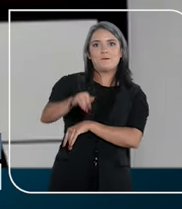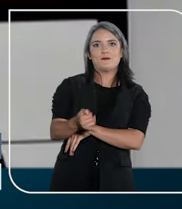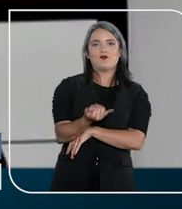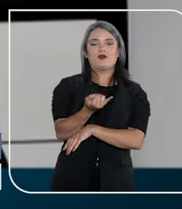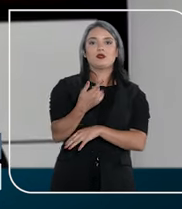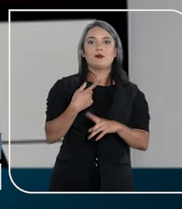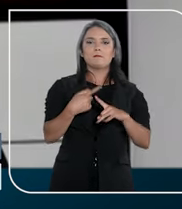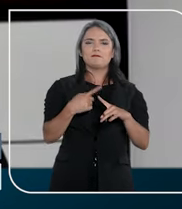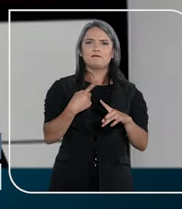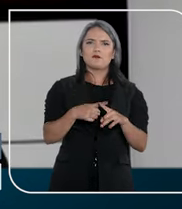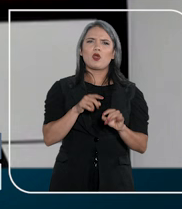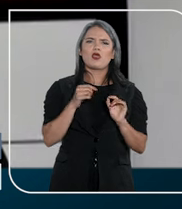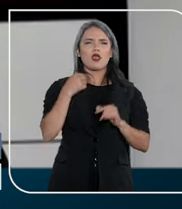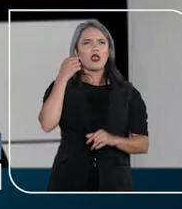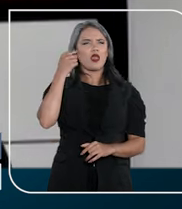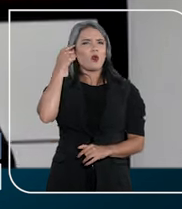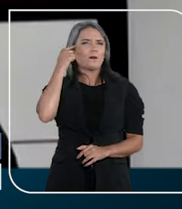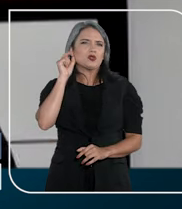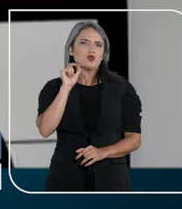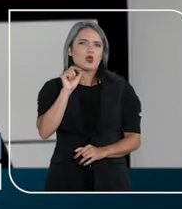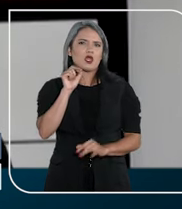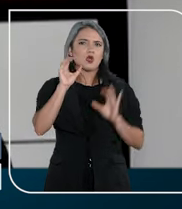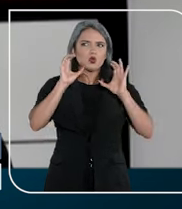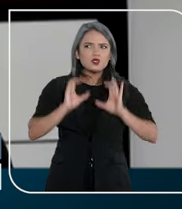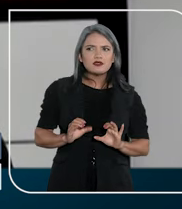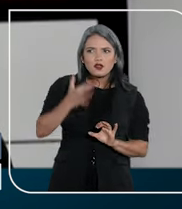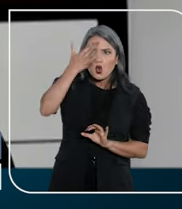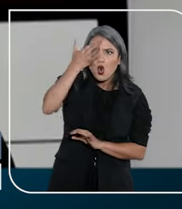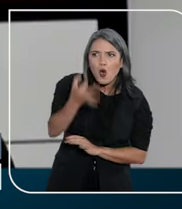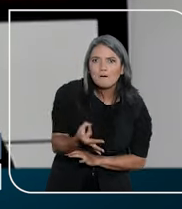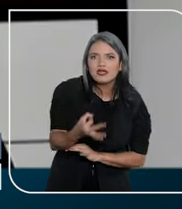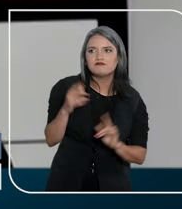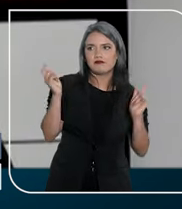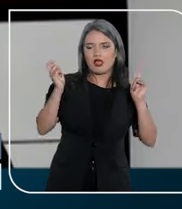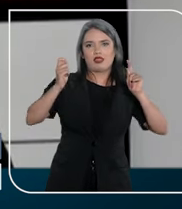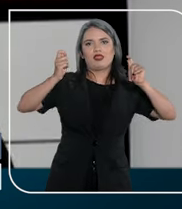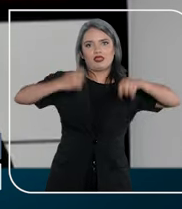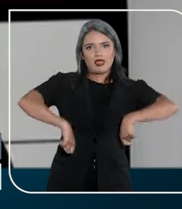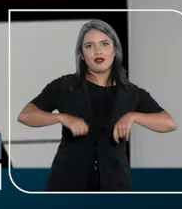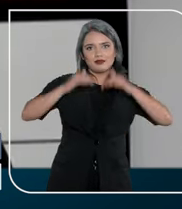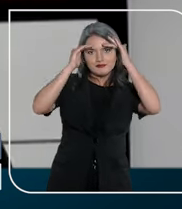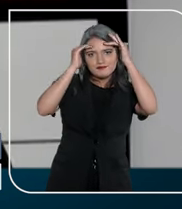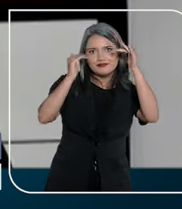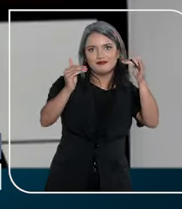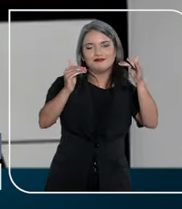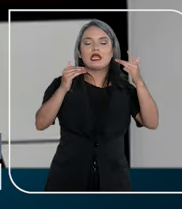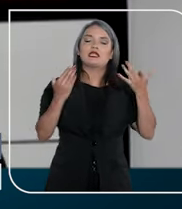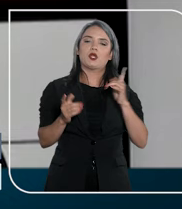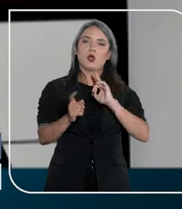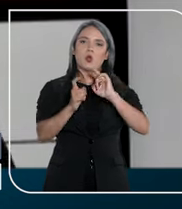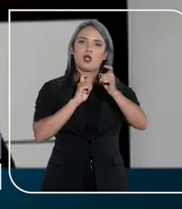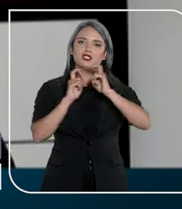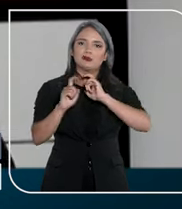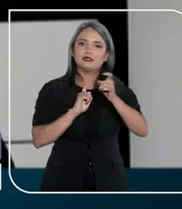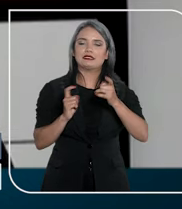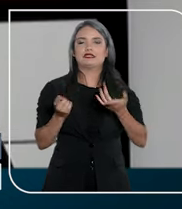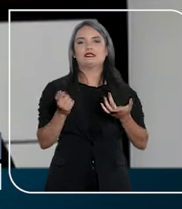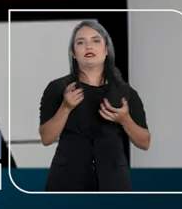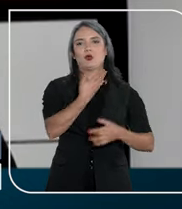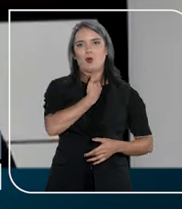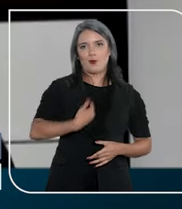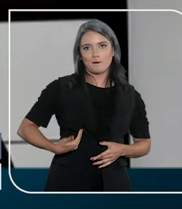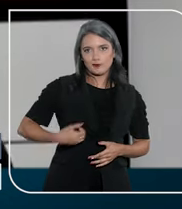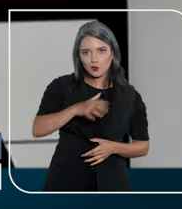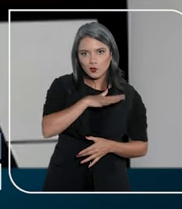cidadão entende, professor Fábio, ele aplica. Então, a nossa administração, o nosso poder público como um todo, isso parte,